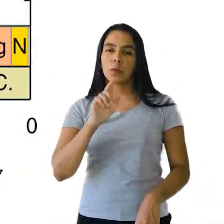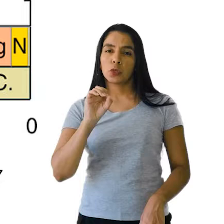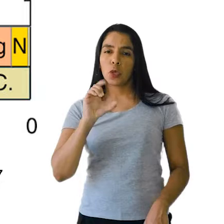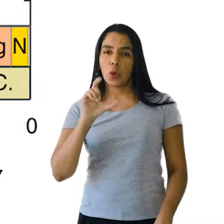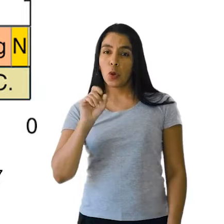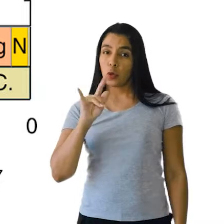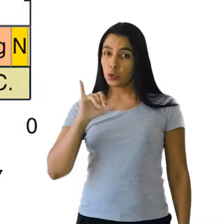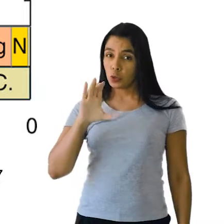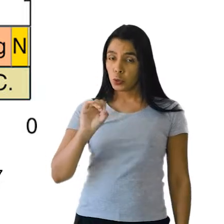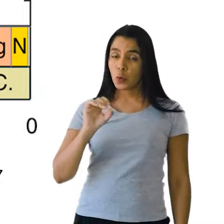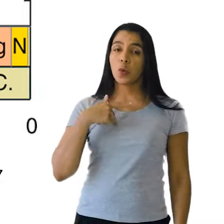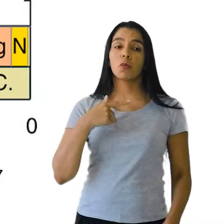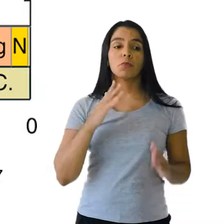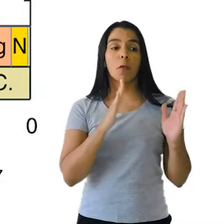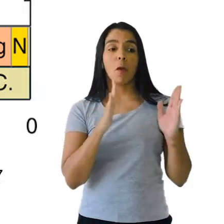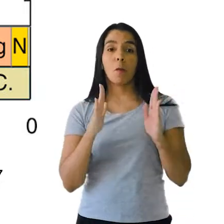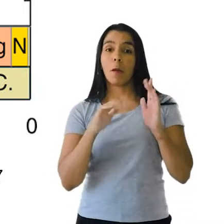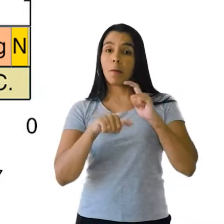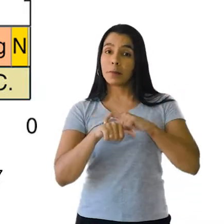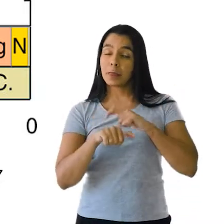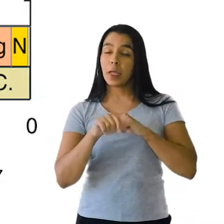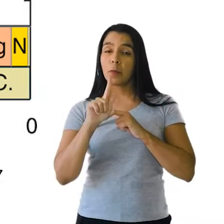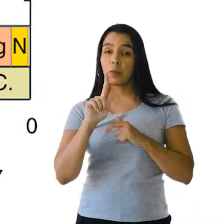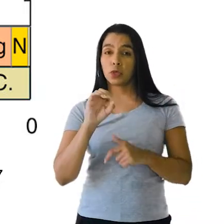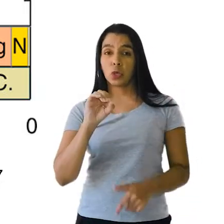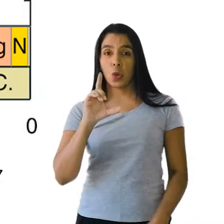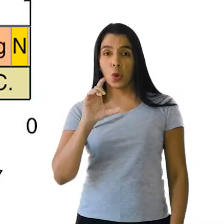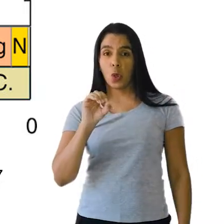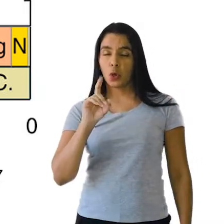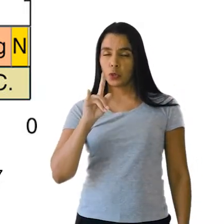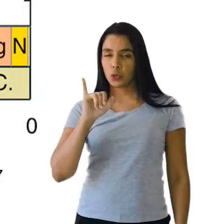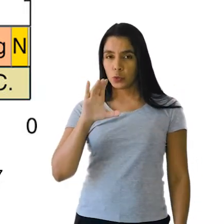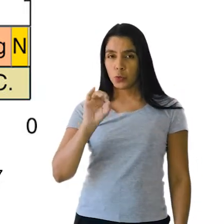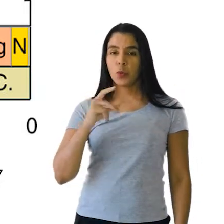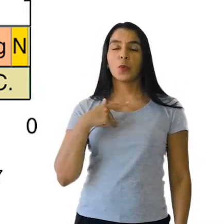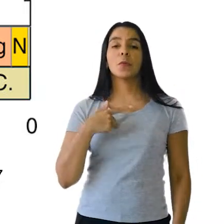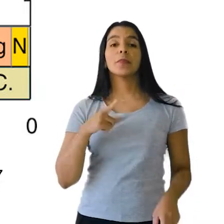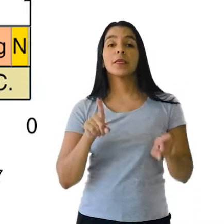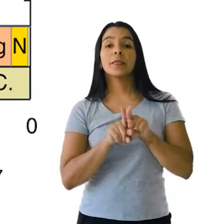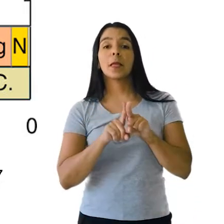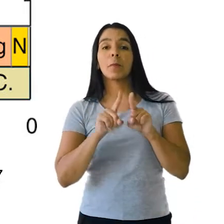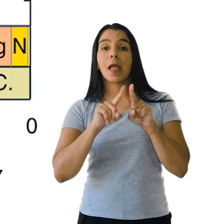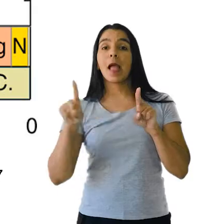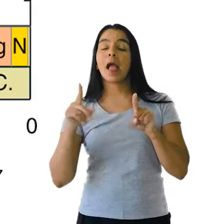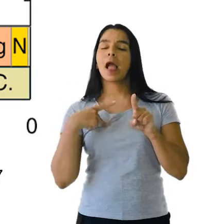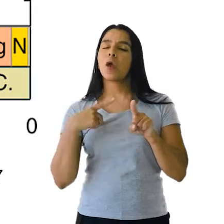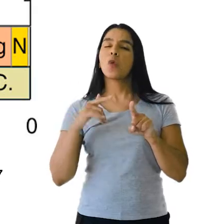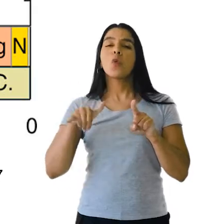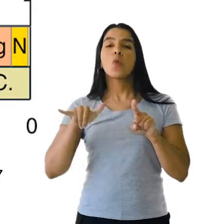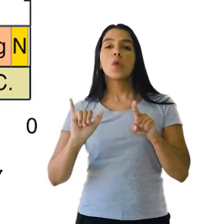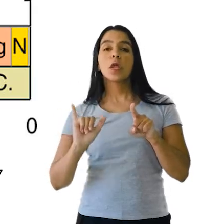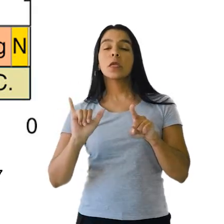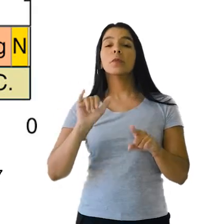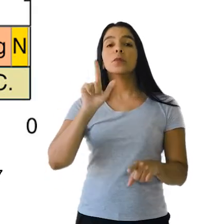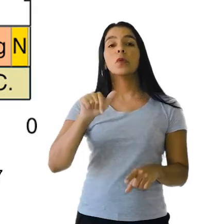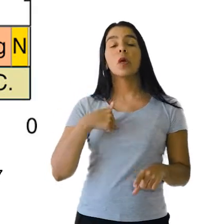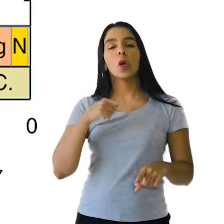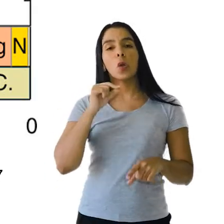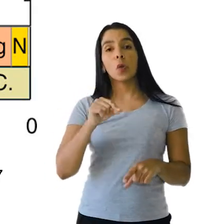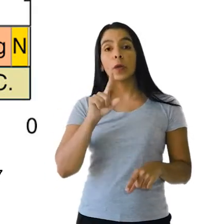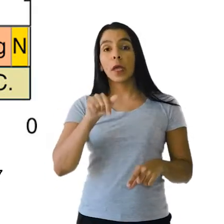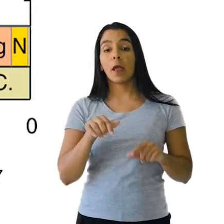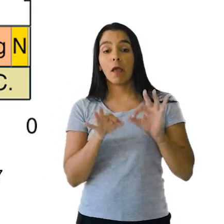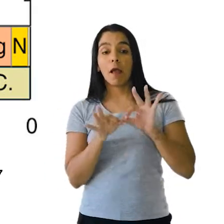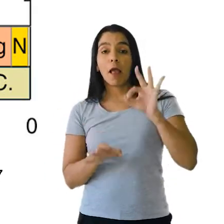glaciações no tempo geológico, né, ao longo do tempo geológico, de uma parte do tempo geológico. E o eixo Y,